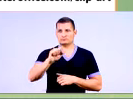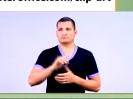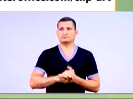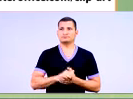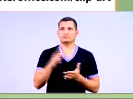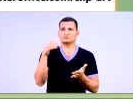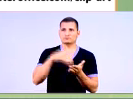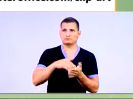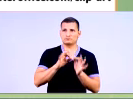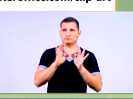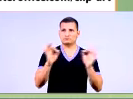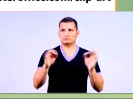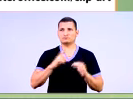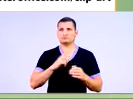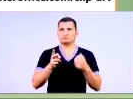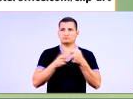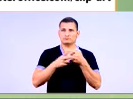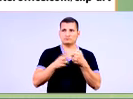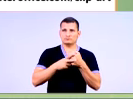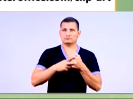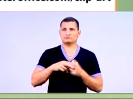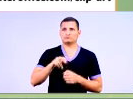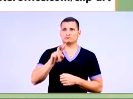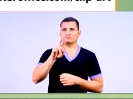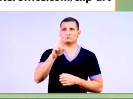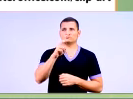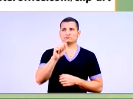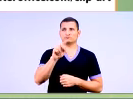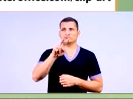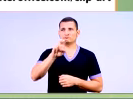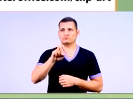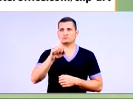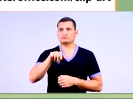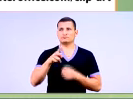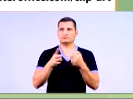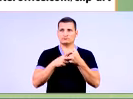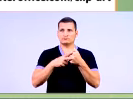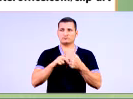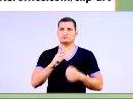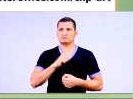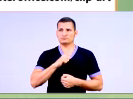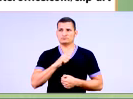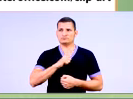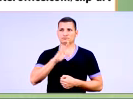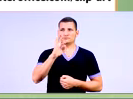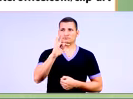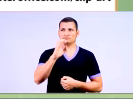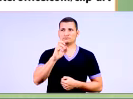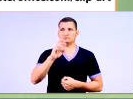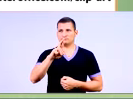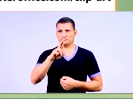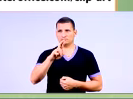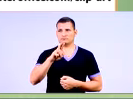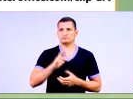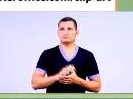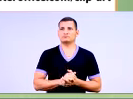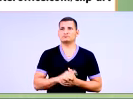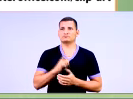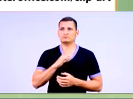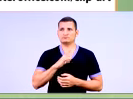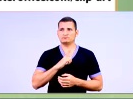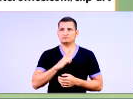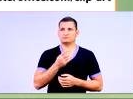have, verbo ter, acompanhado, né, da palavra money. Essa todo mundo conhece. Have money, ter